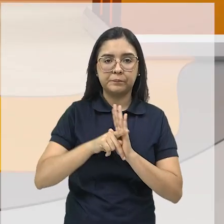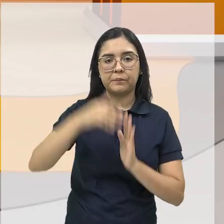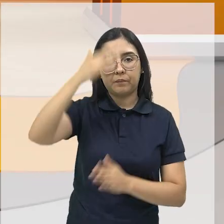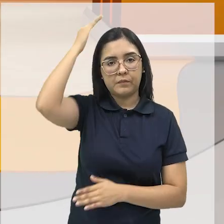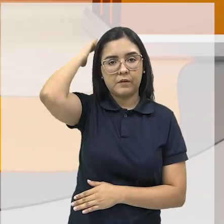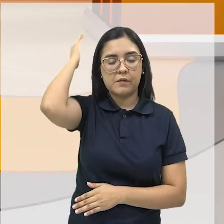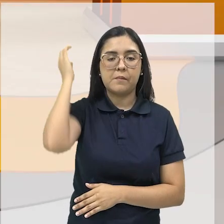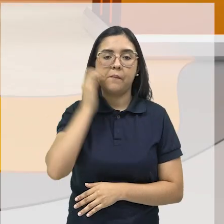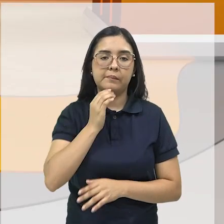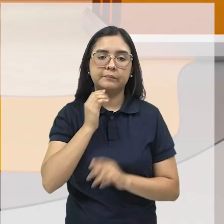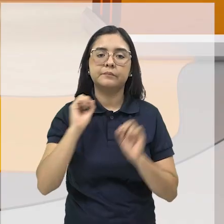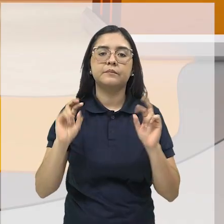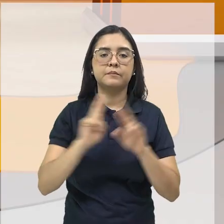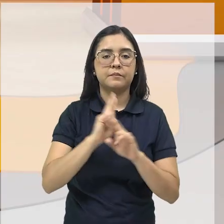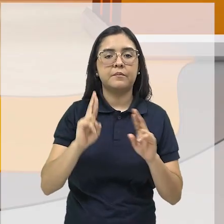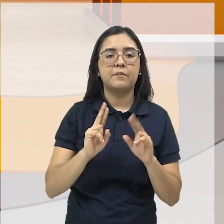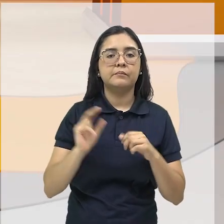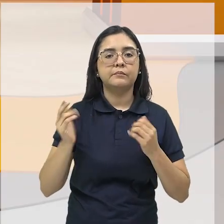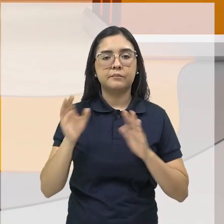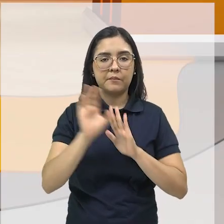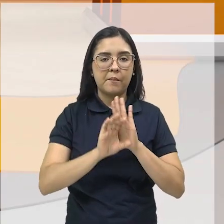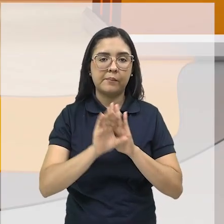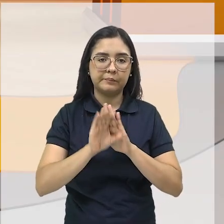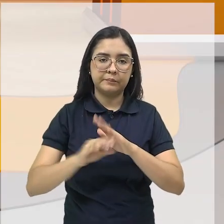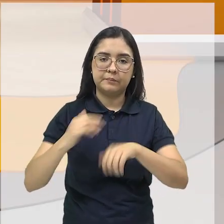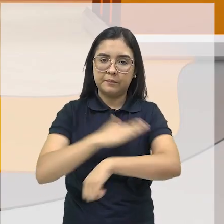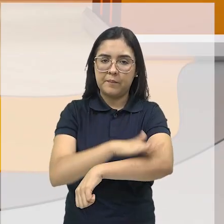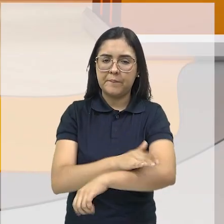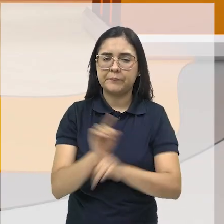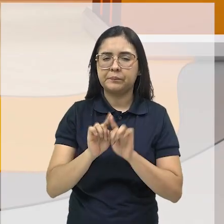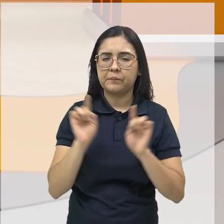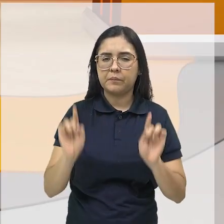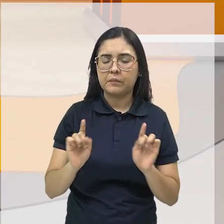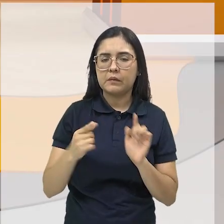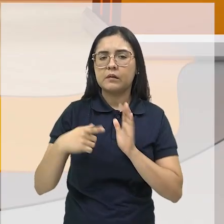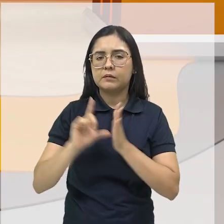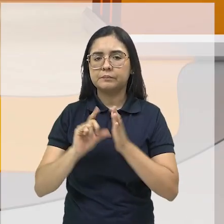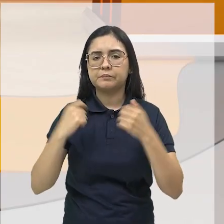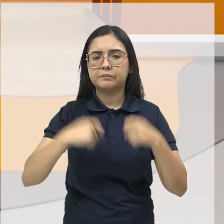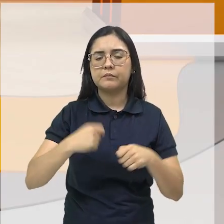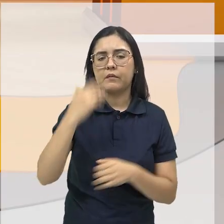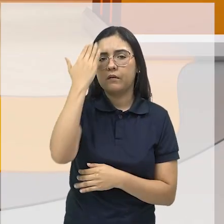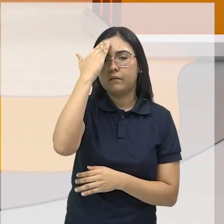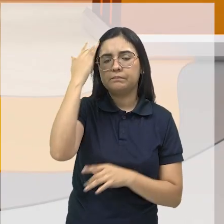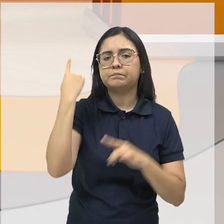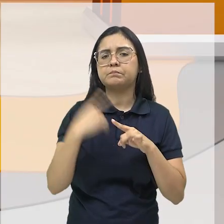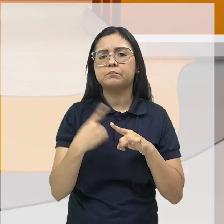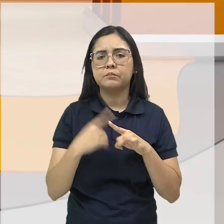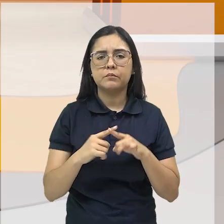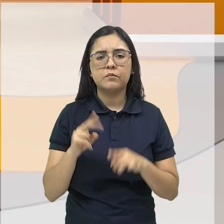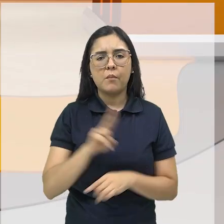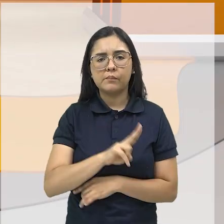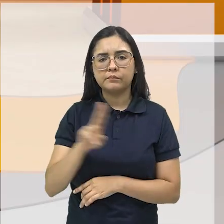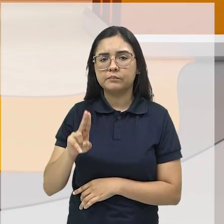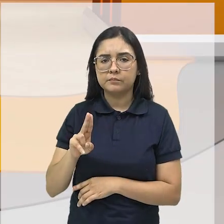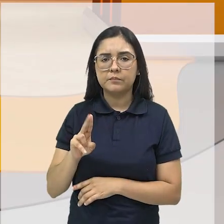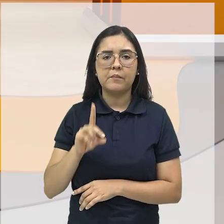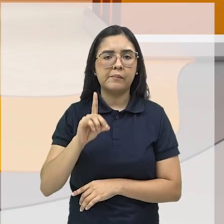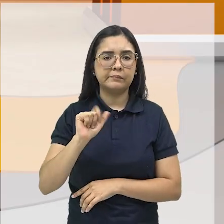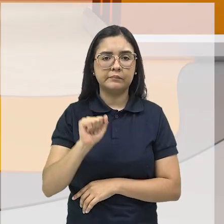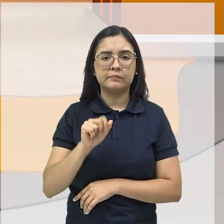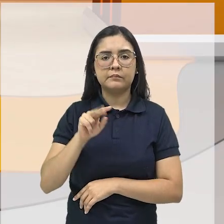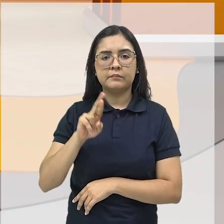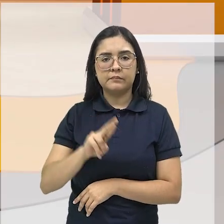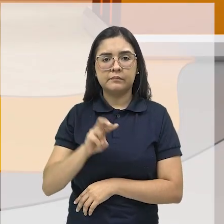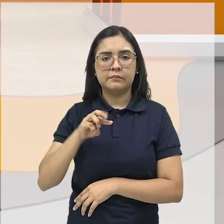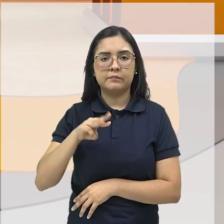Mas antes de trabalhar o pensador desse conceito, precisamos entender o porquê do nome darwinismo, né? E para isso